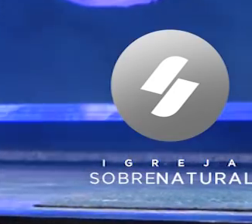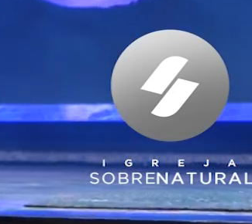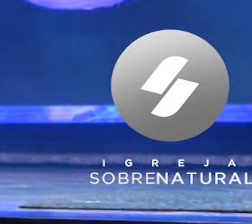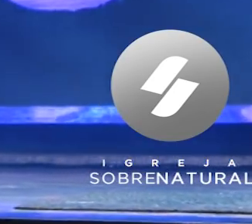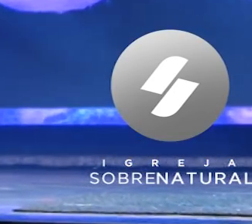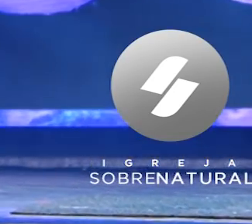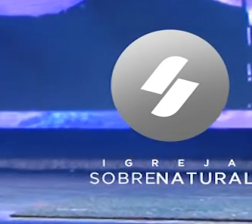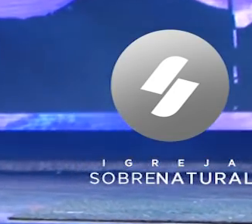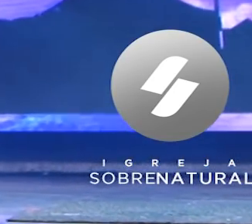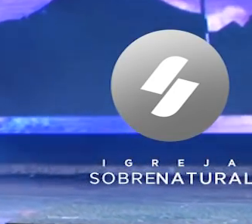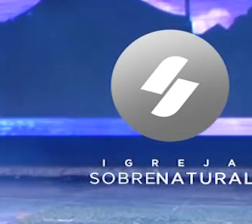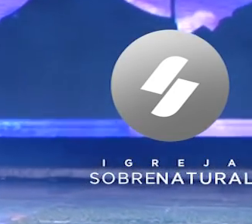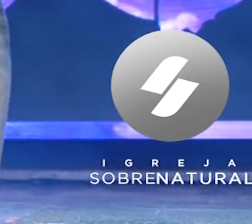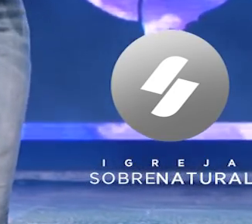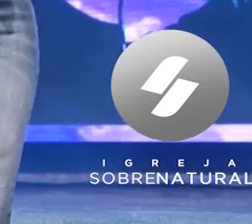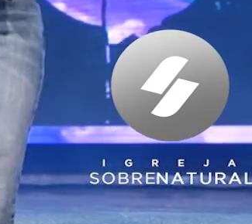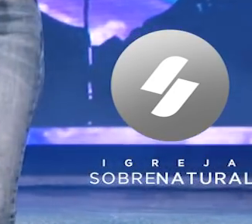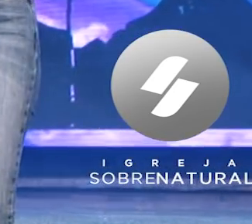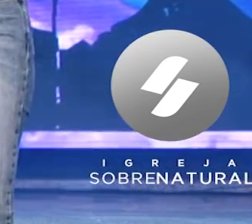agora